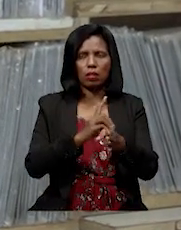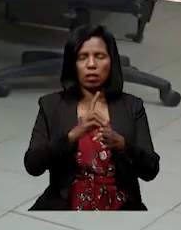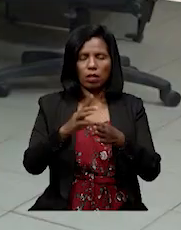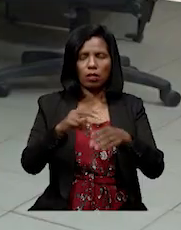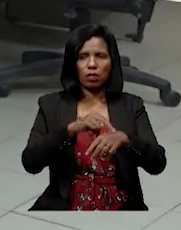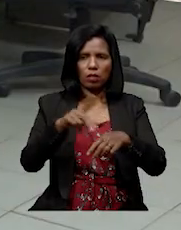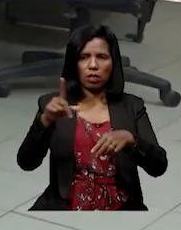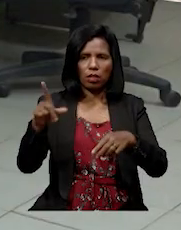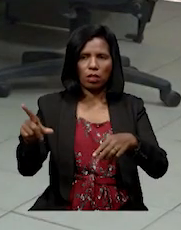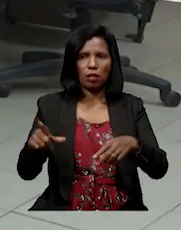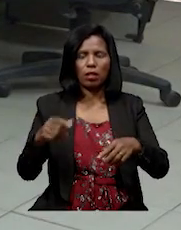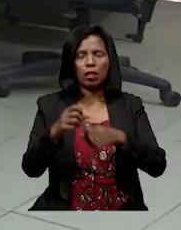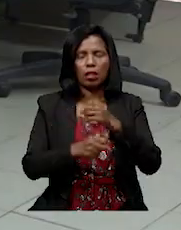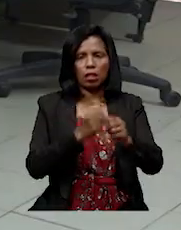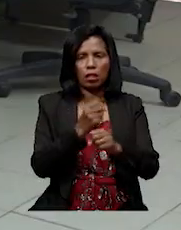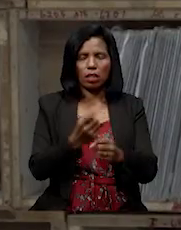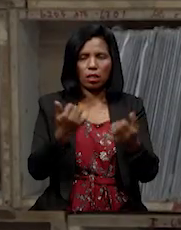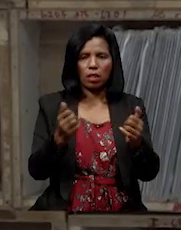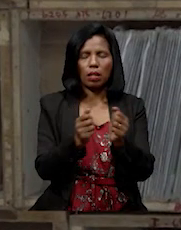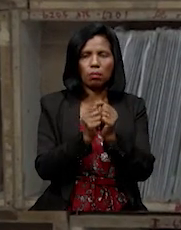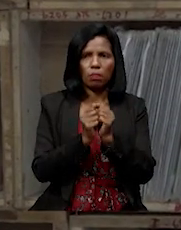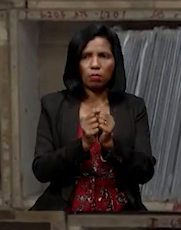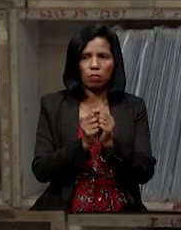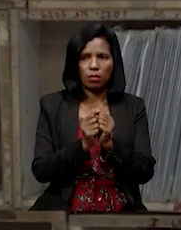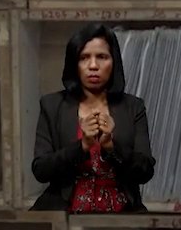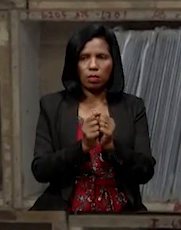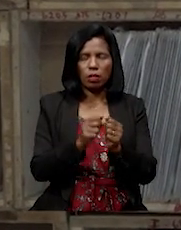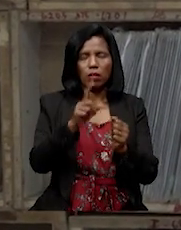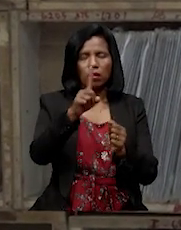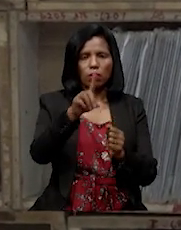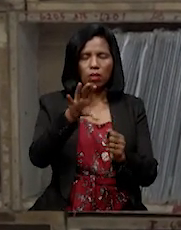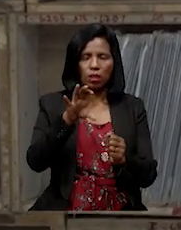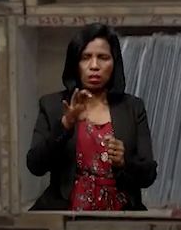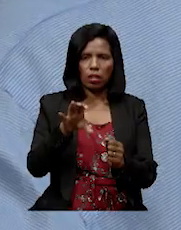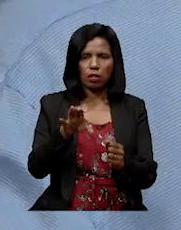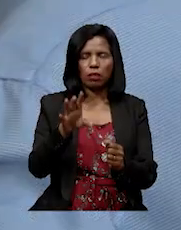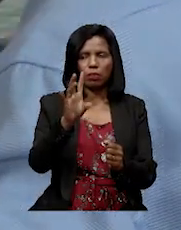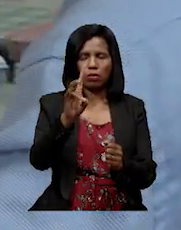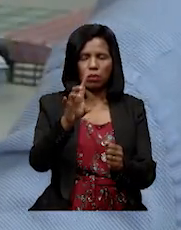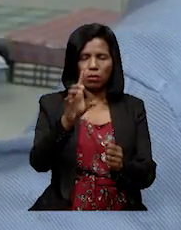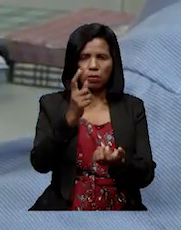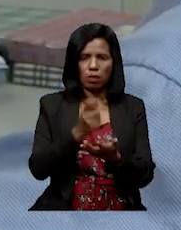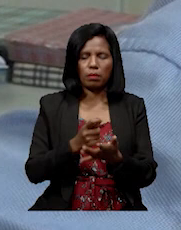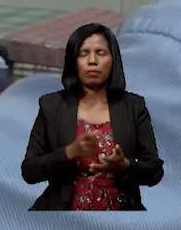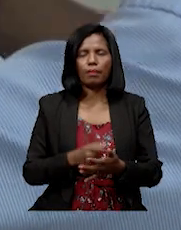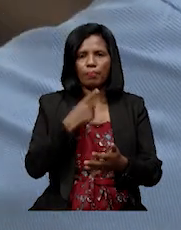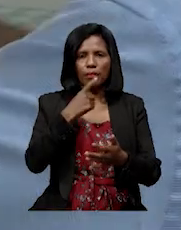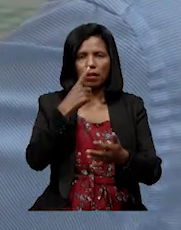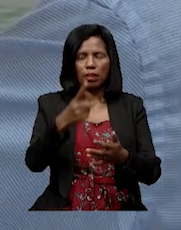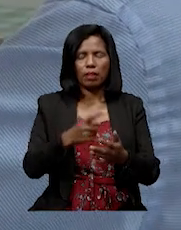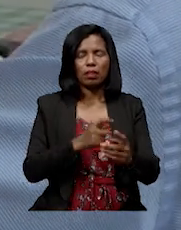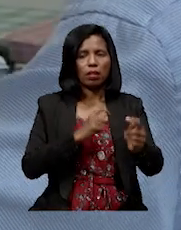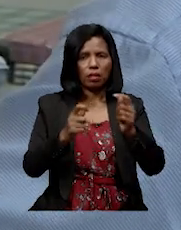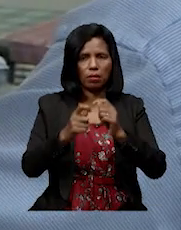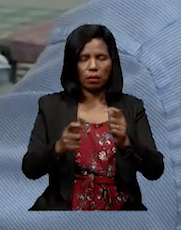transporte terrestre iha tinan ne hamutu tokon rua atu situresin. Tuir dado susi Direção Nacional Transporte Terrestre,